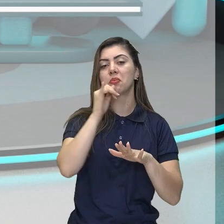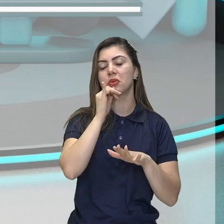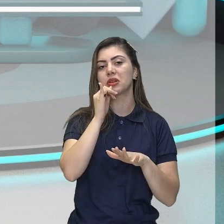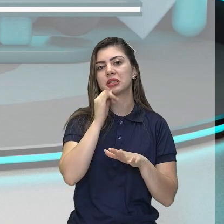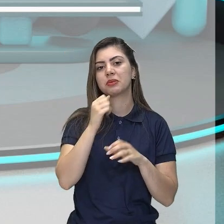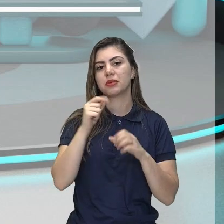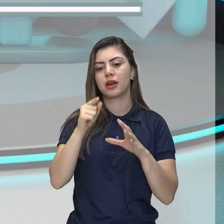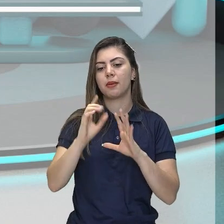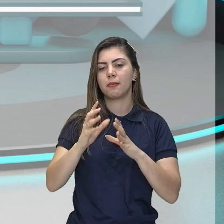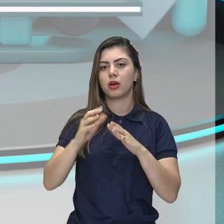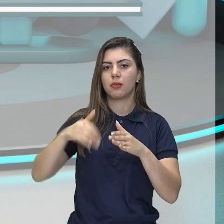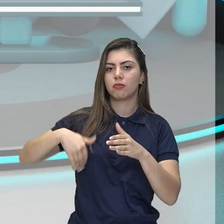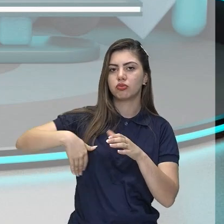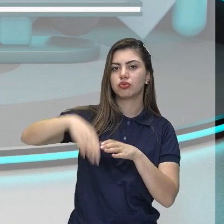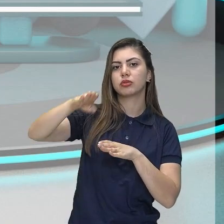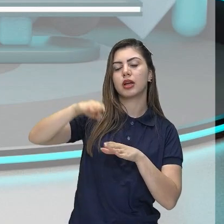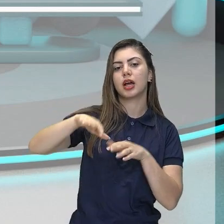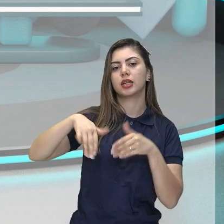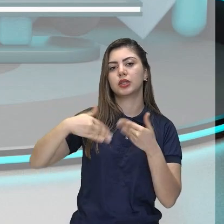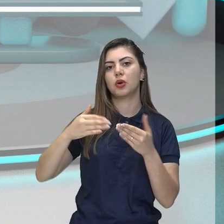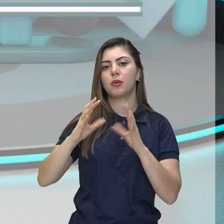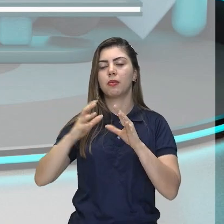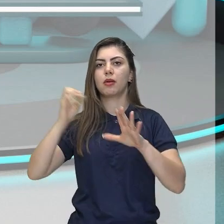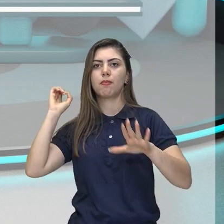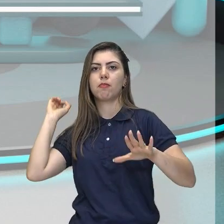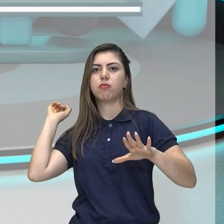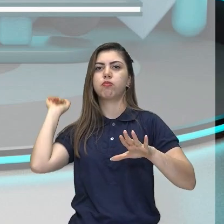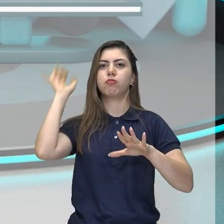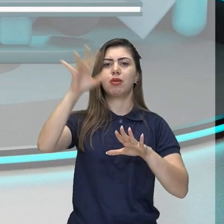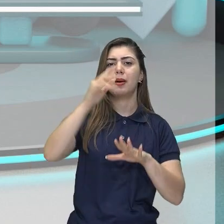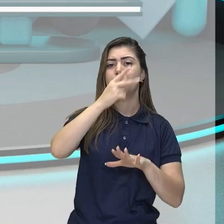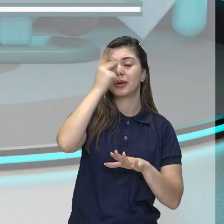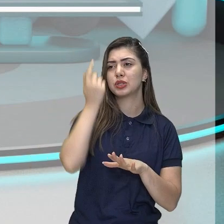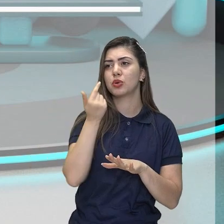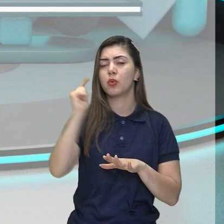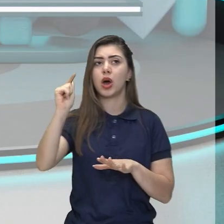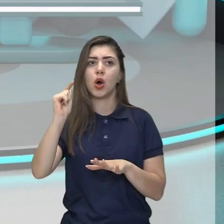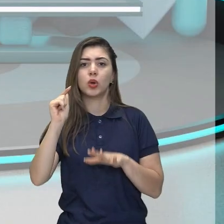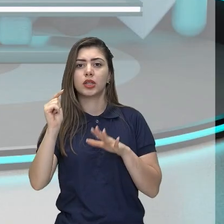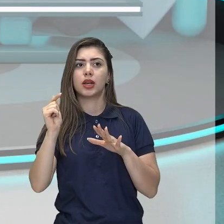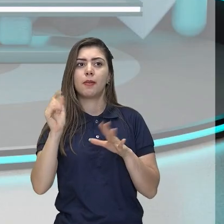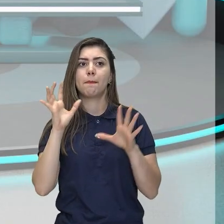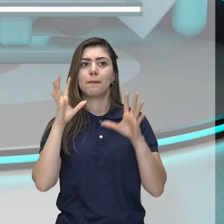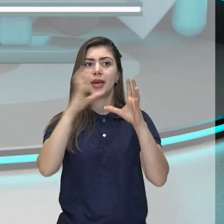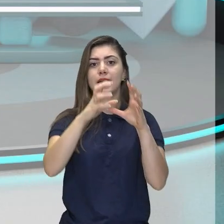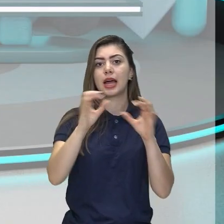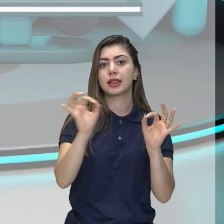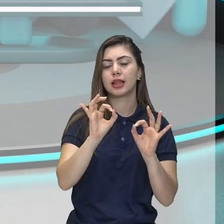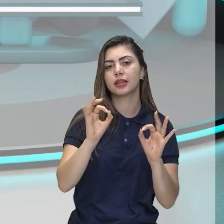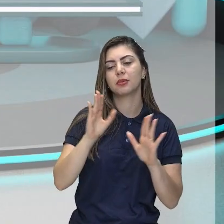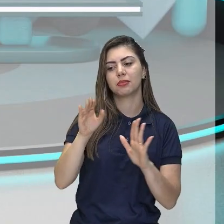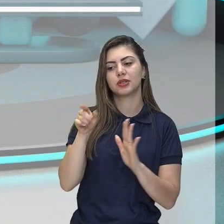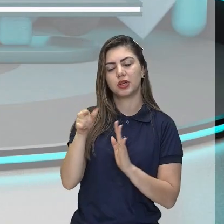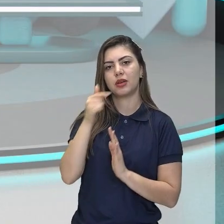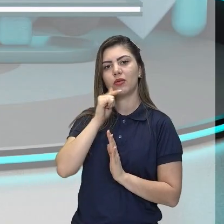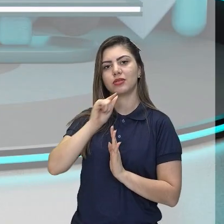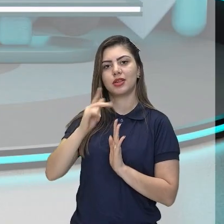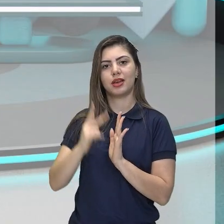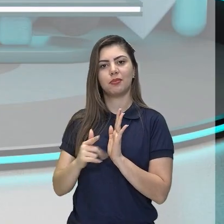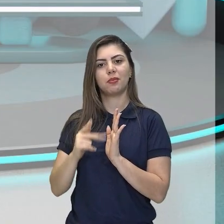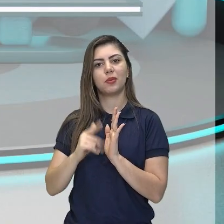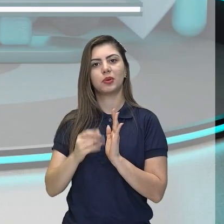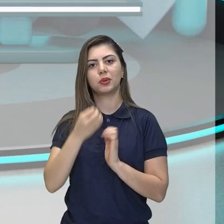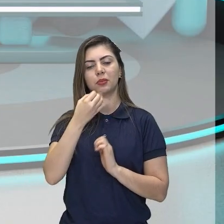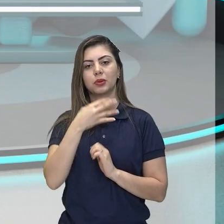chutada ou for arremessada para o gol sem que nenhum outro jogador a toque, a pontuação é maior. Então, digamos que ele conseguiu